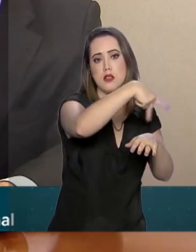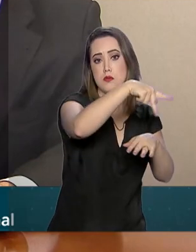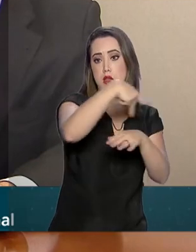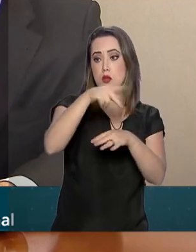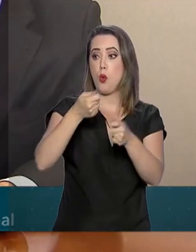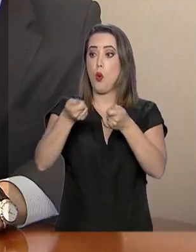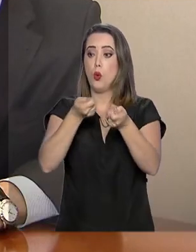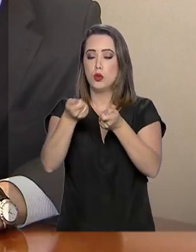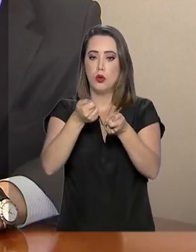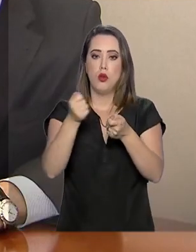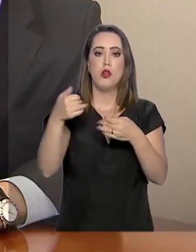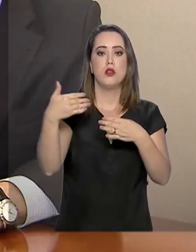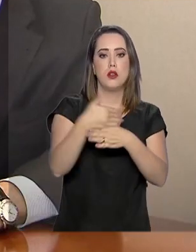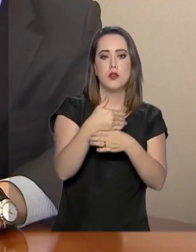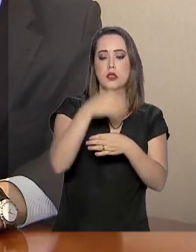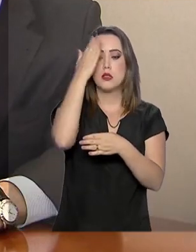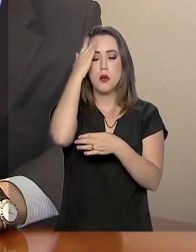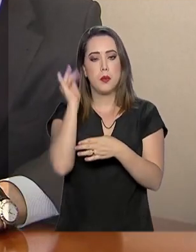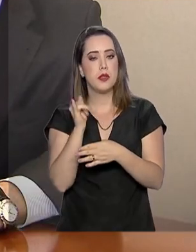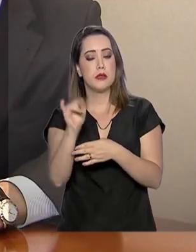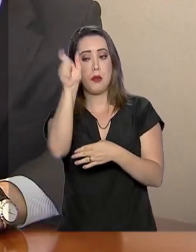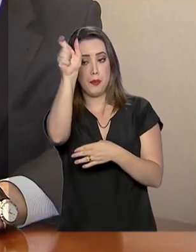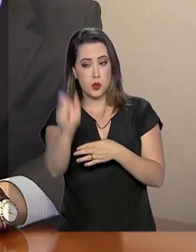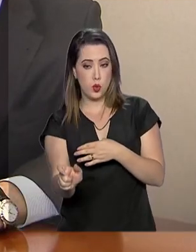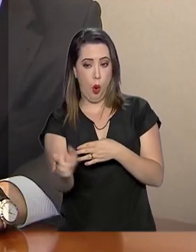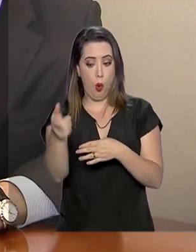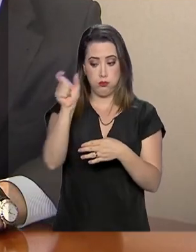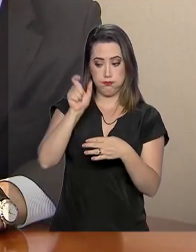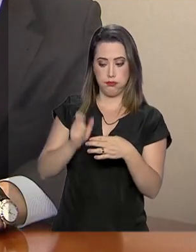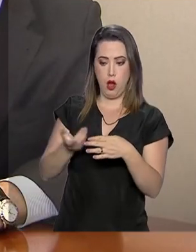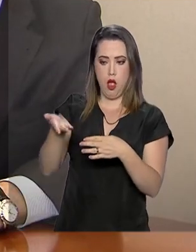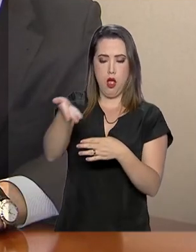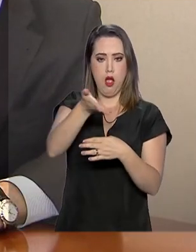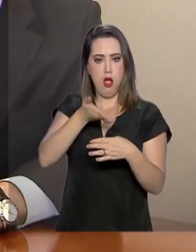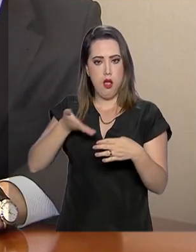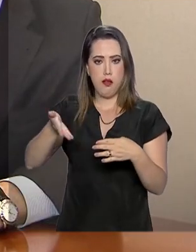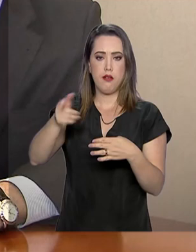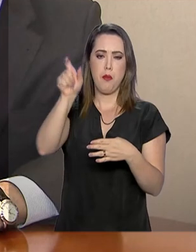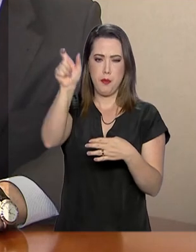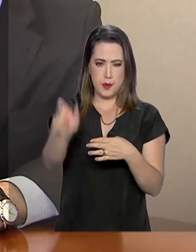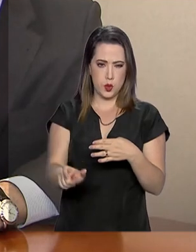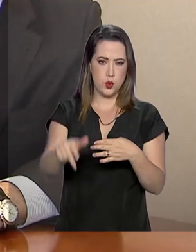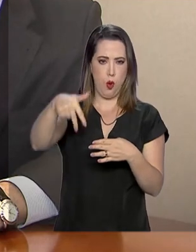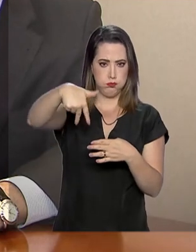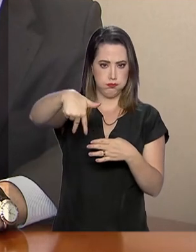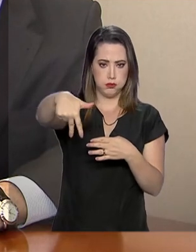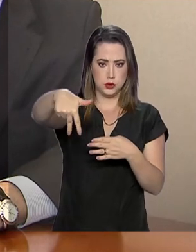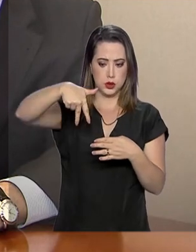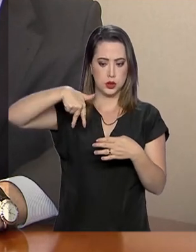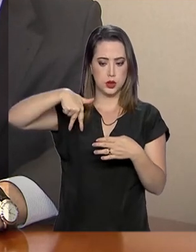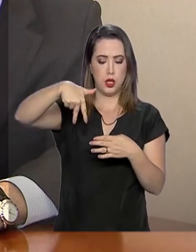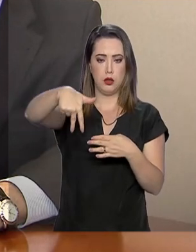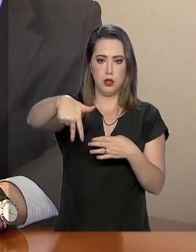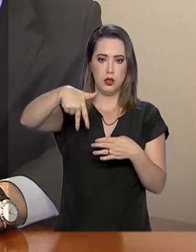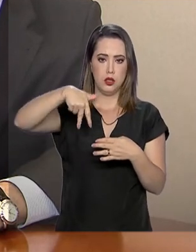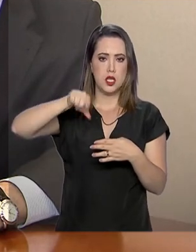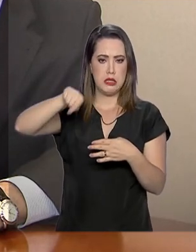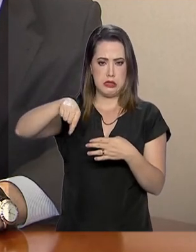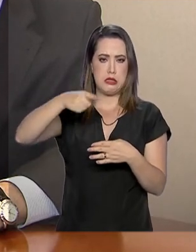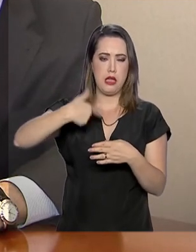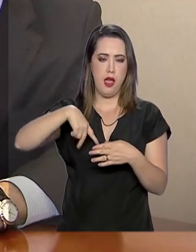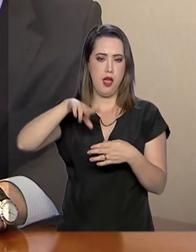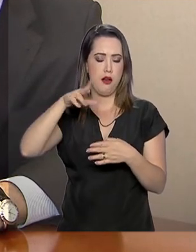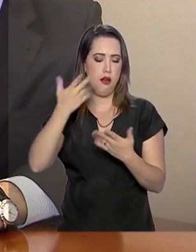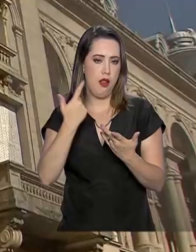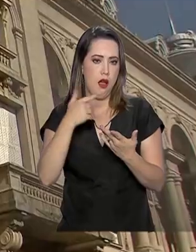fronteira, você saber qual é a situação de doneidade da pessoa, se ela está cumprindo alguma pena, se ela tem